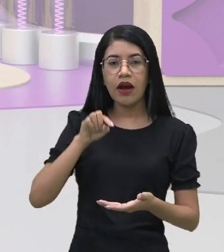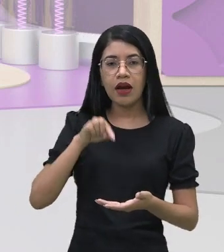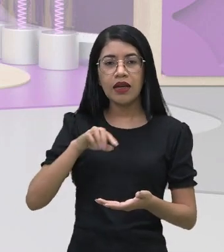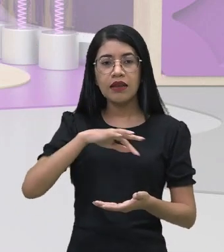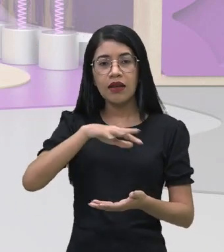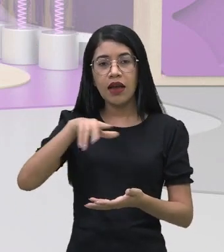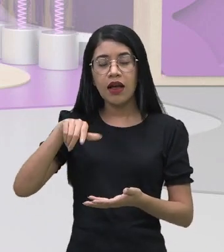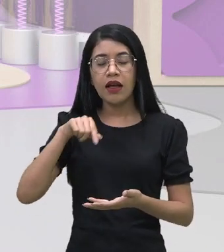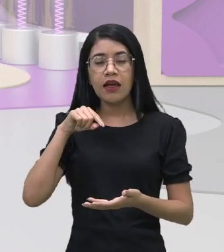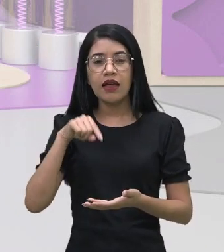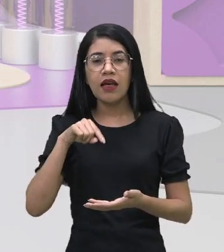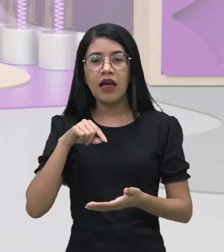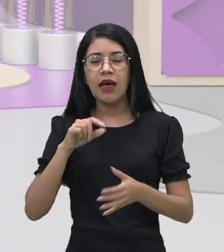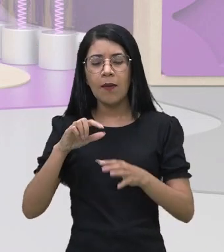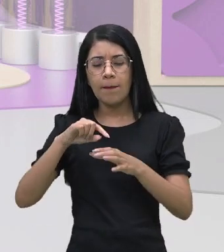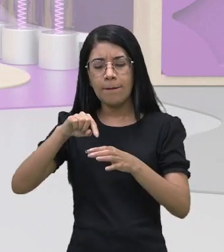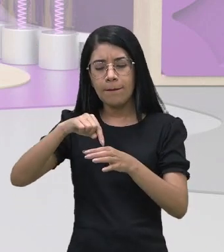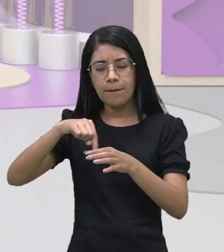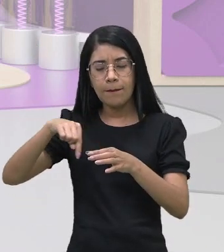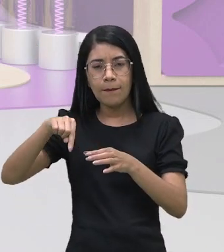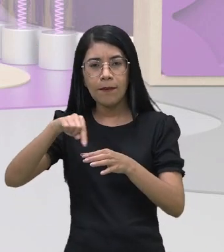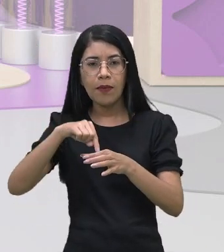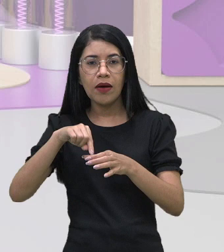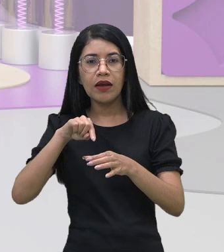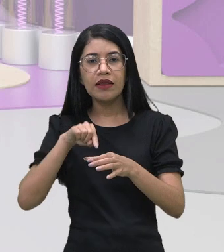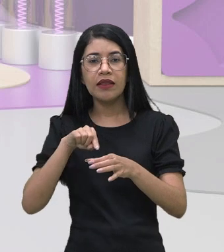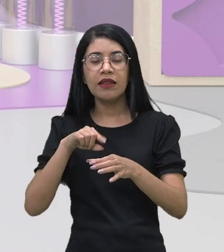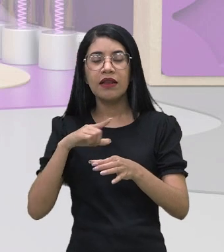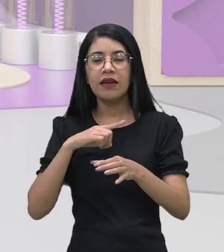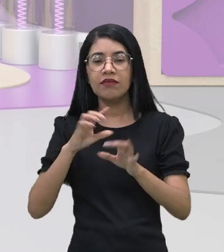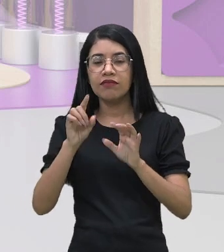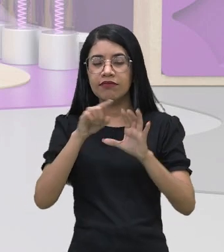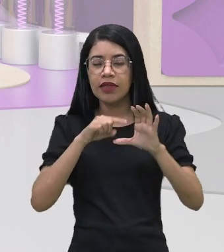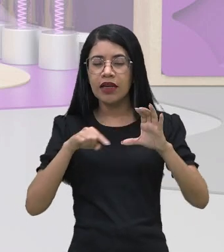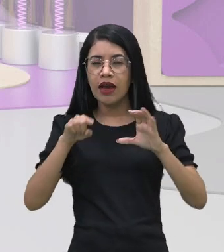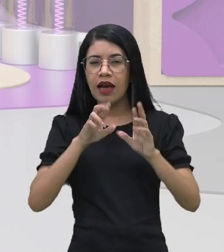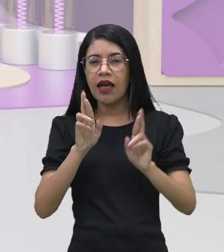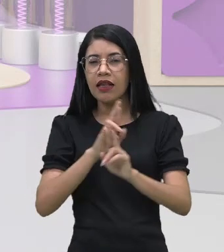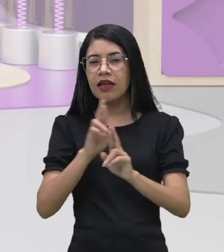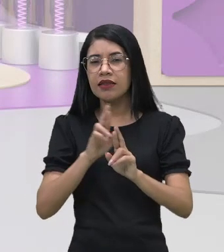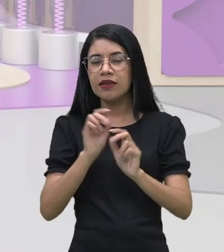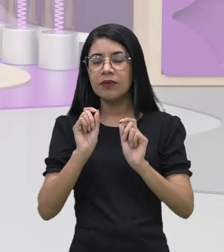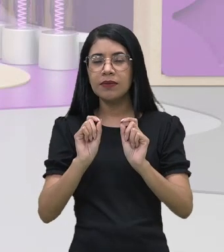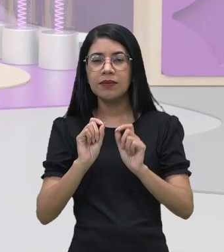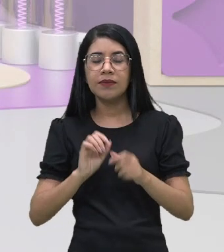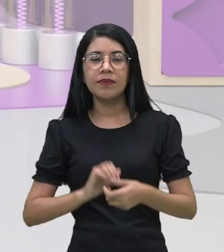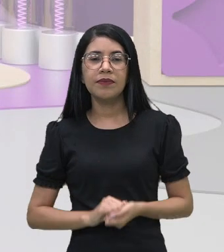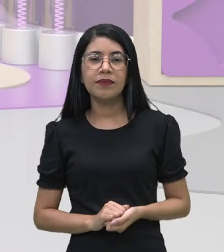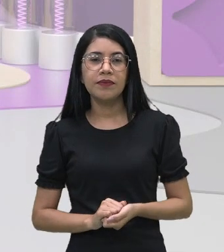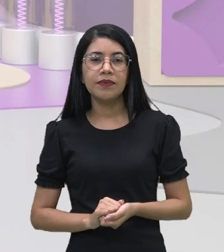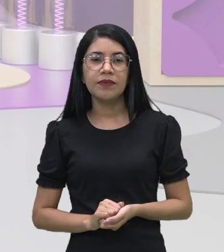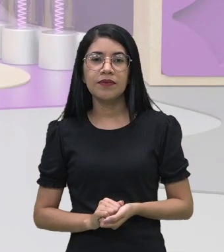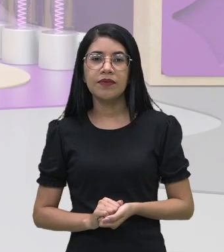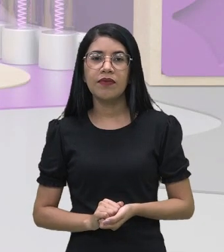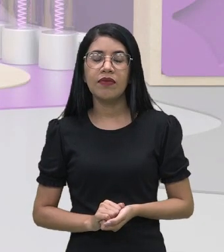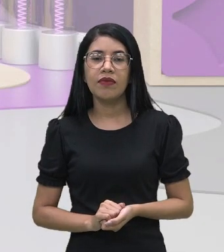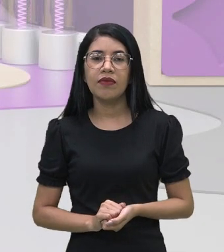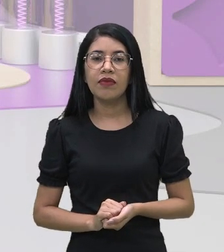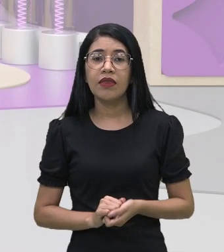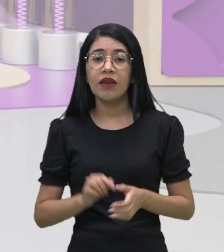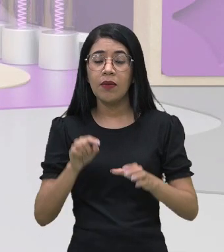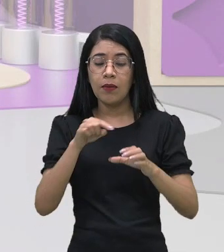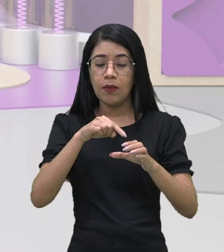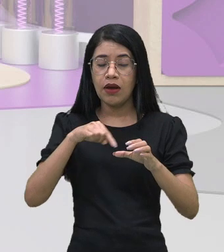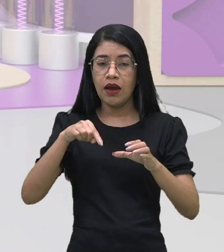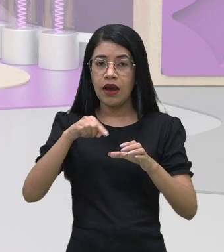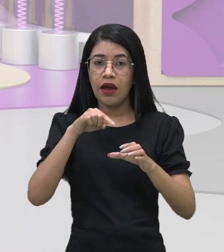essa cratera, né, com o círculo e a circunferência? Vamos analisar aqui, ó. Essa cratera é